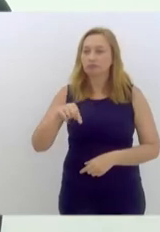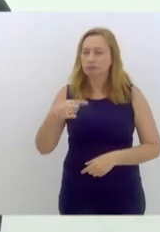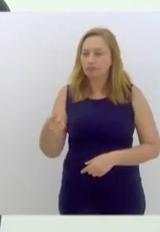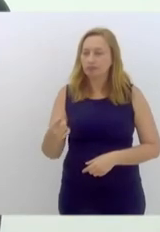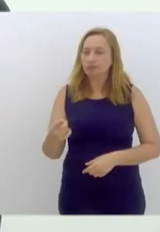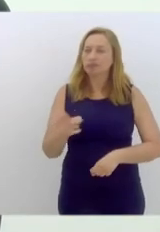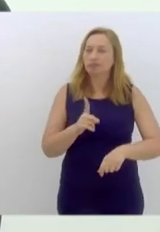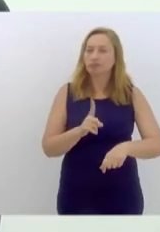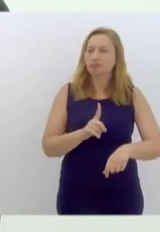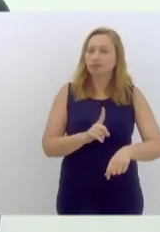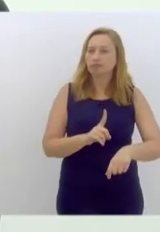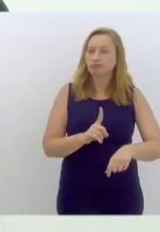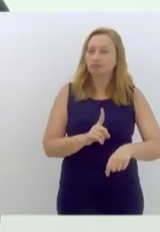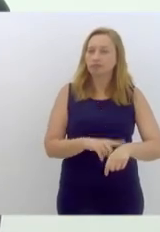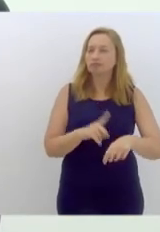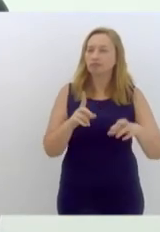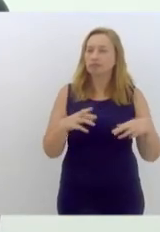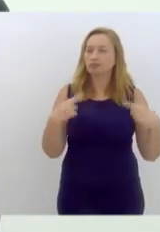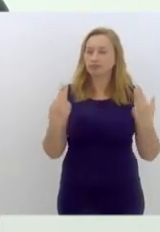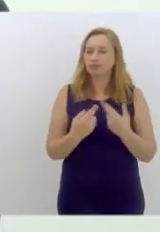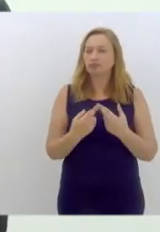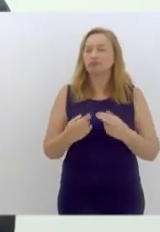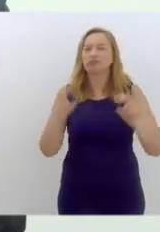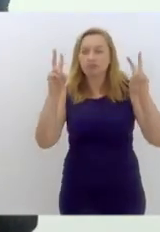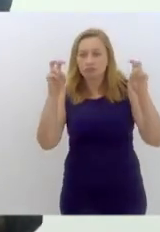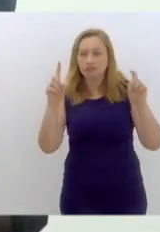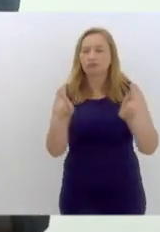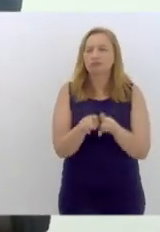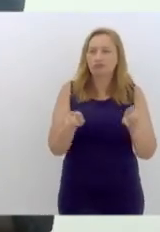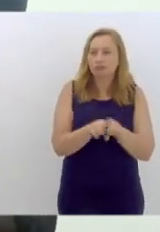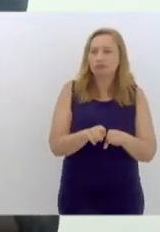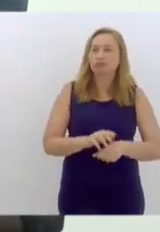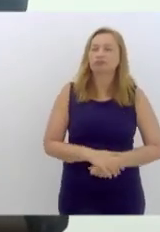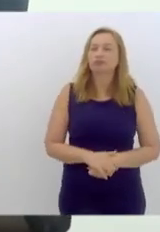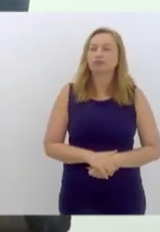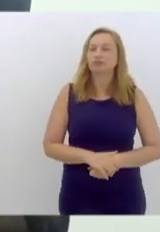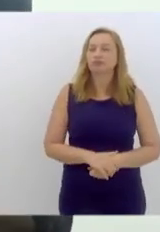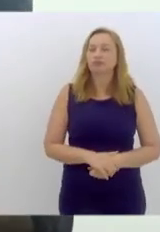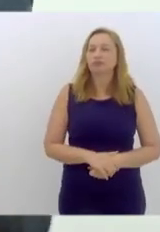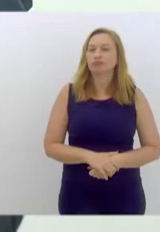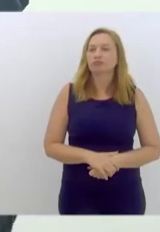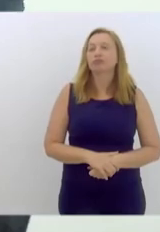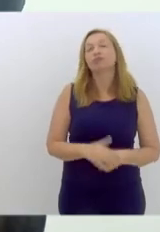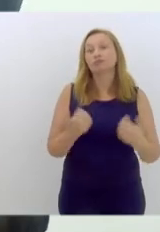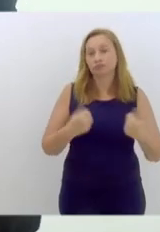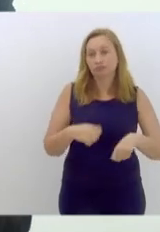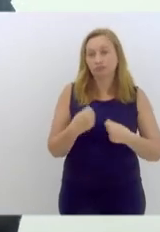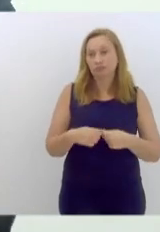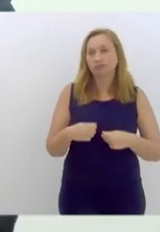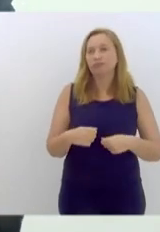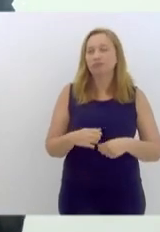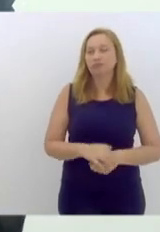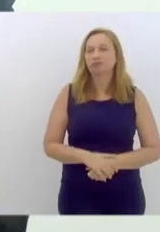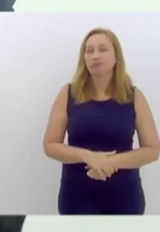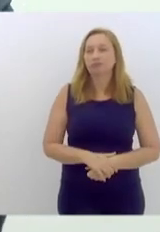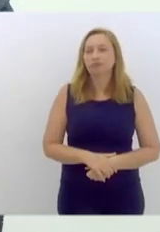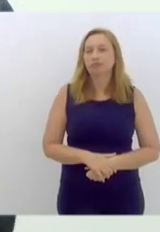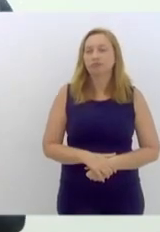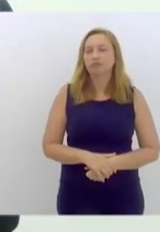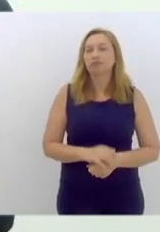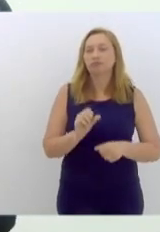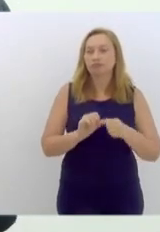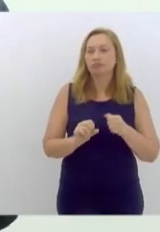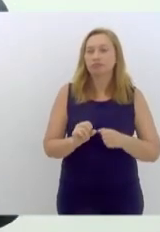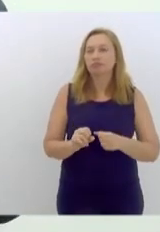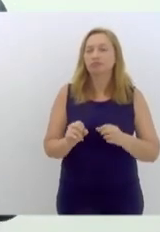próximo encontro, ter essas questões também como questões que devem estar num desenho que a gente venha fazer, porque são questões